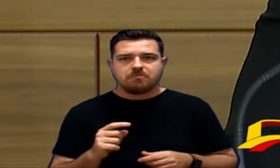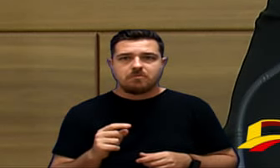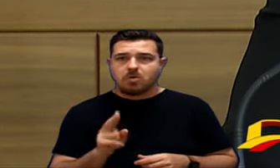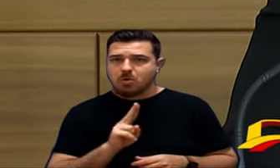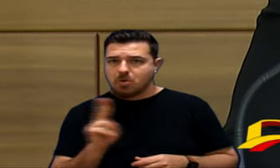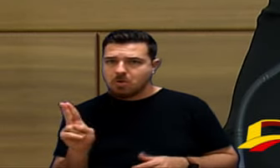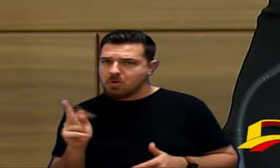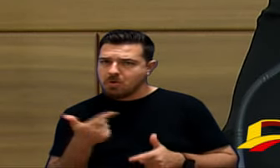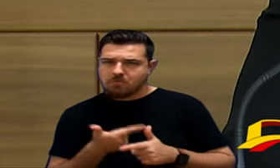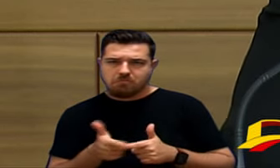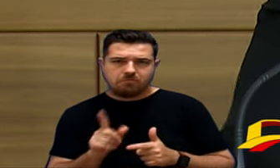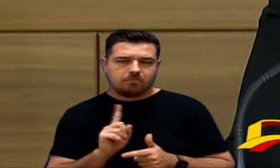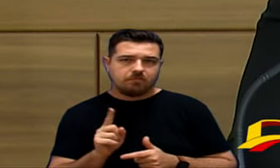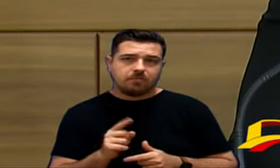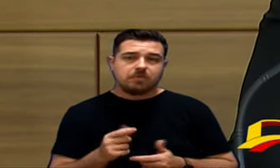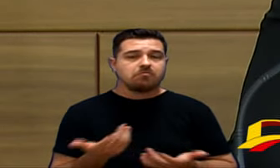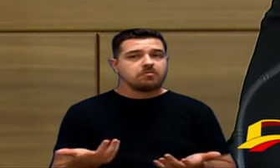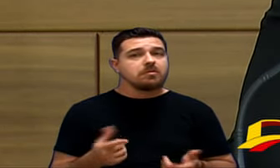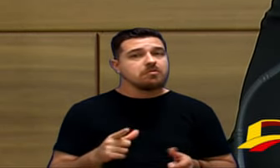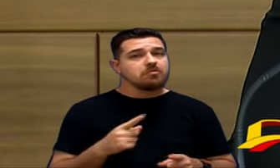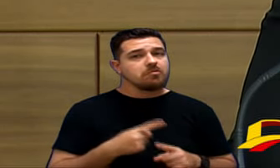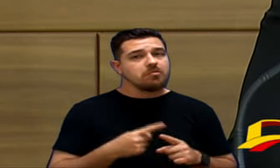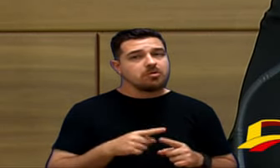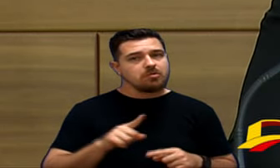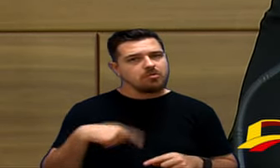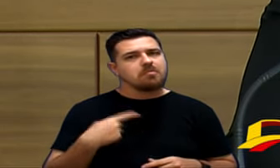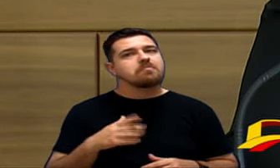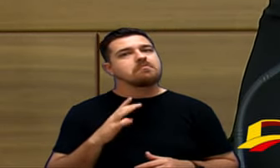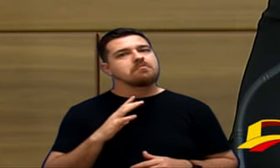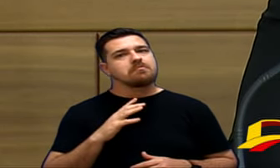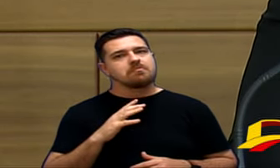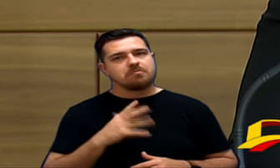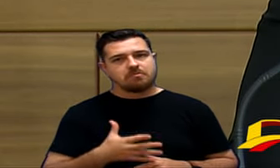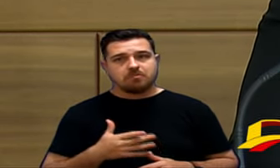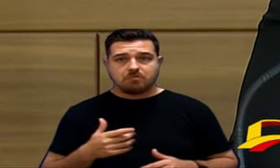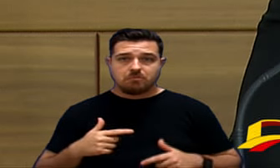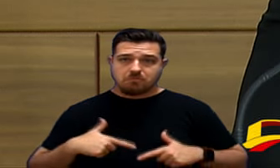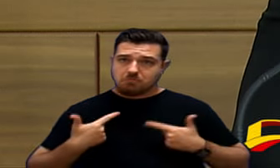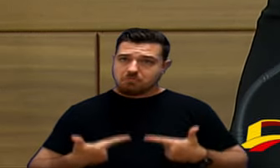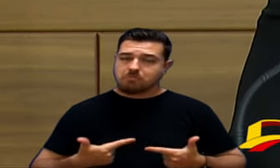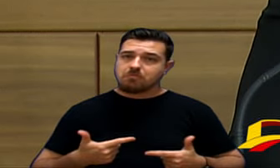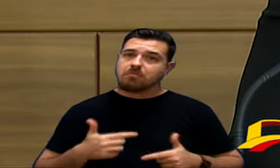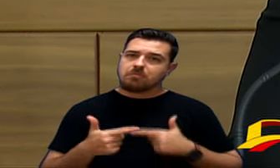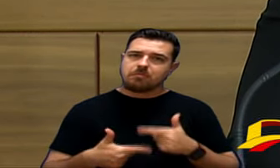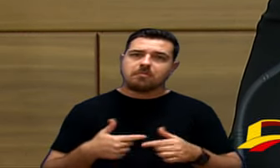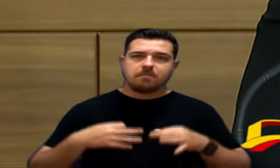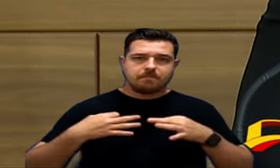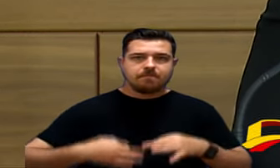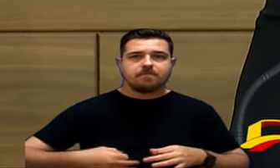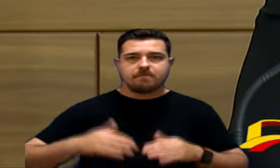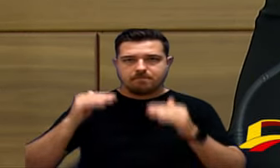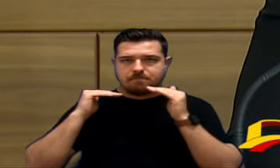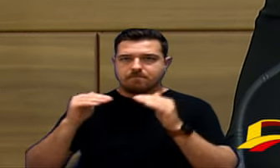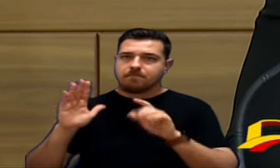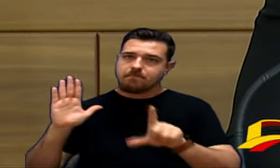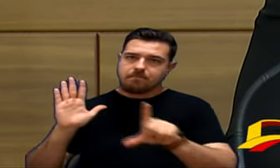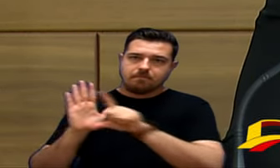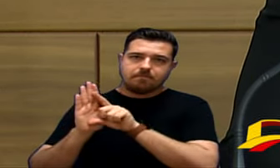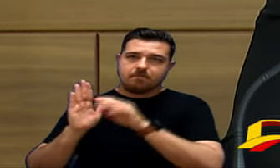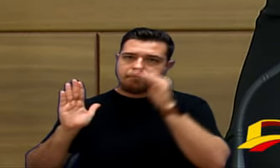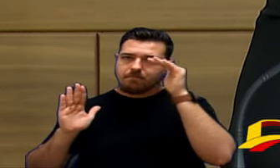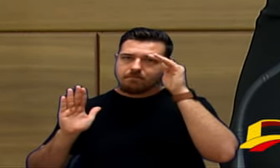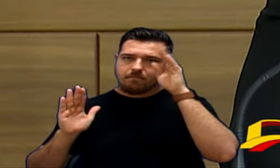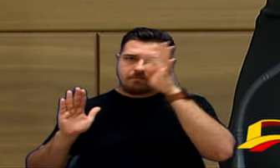nome uma vez que nós temos competências Gerais específicas previstas em lei federal né Eh a